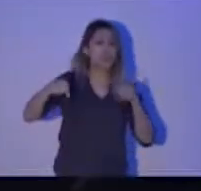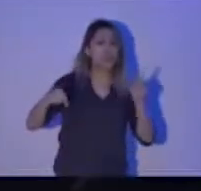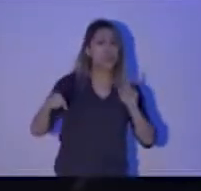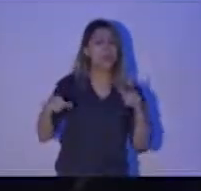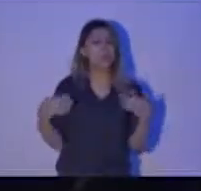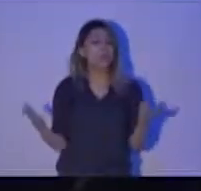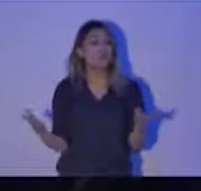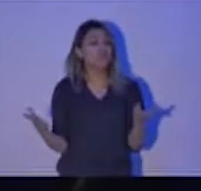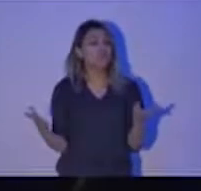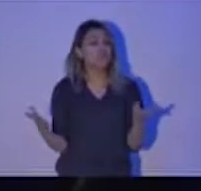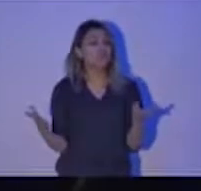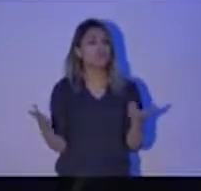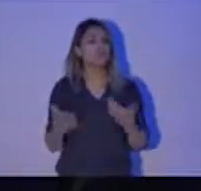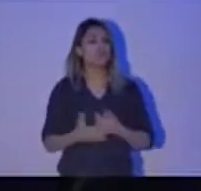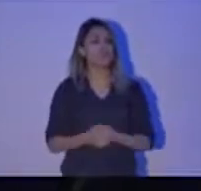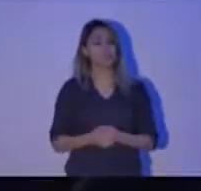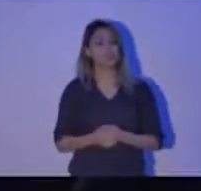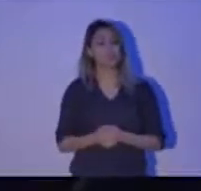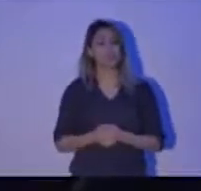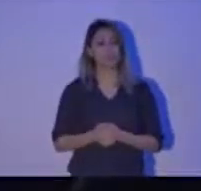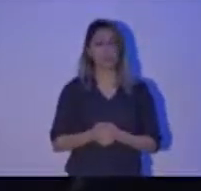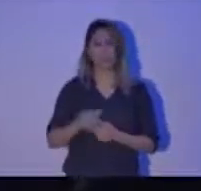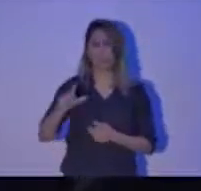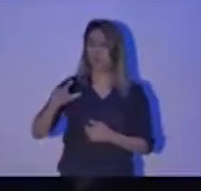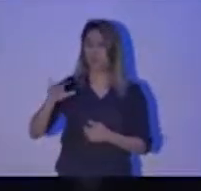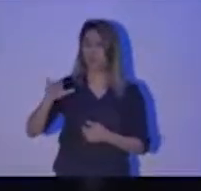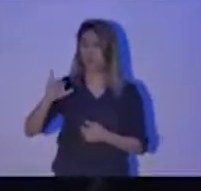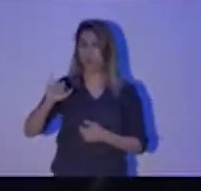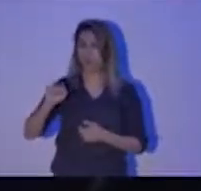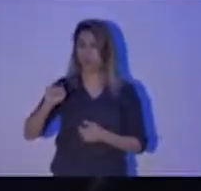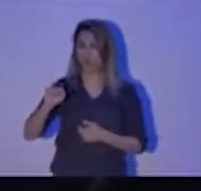Acho que a gente pode começar com Luiz Miguel da Undime.